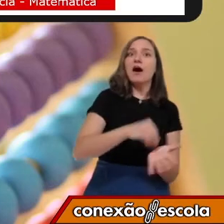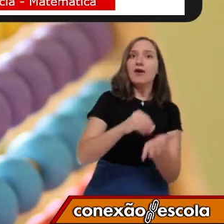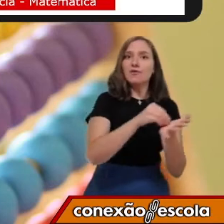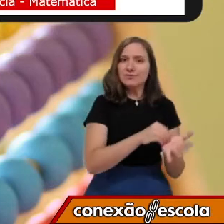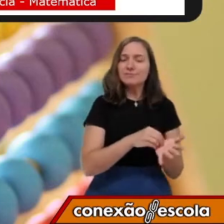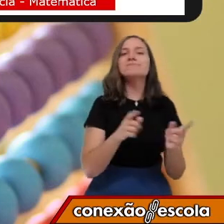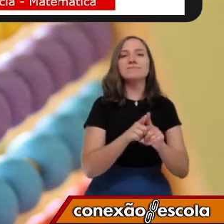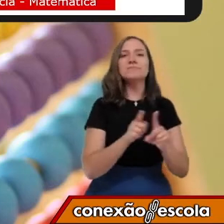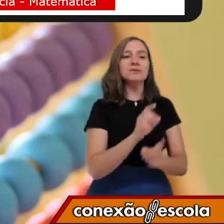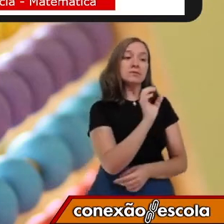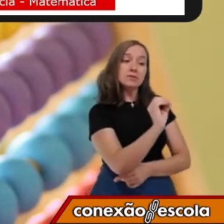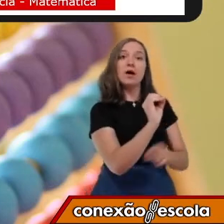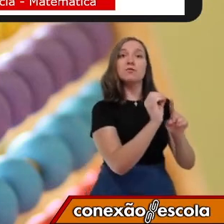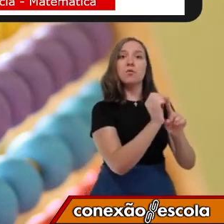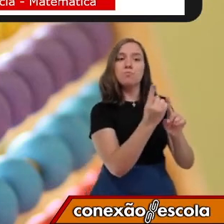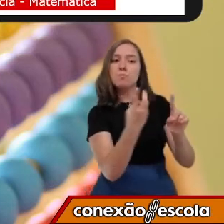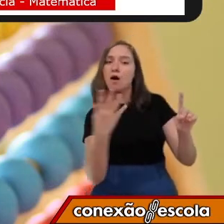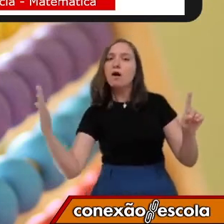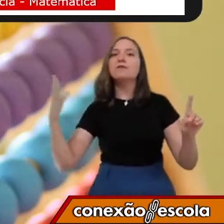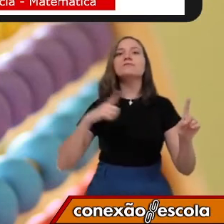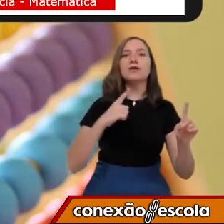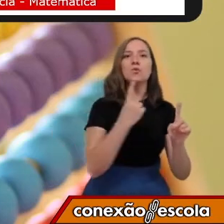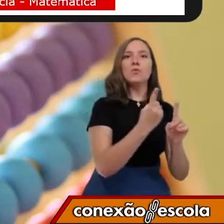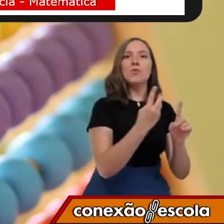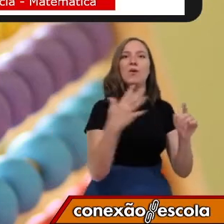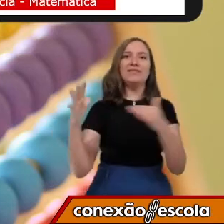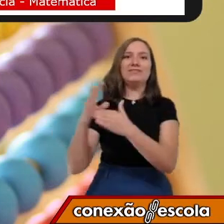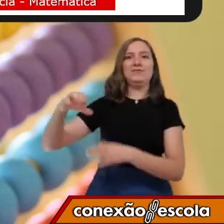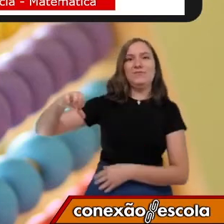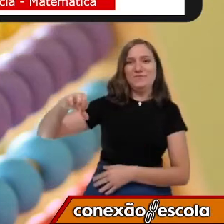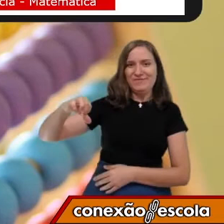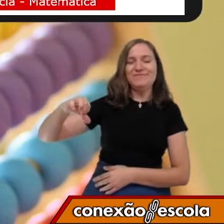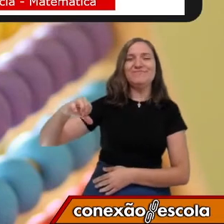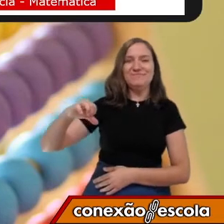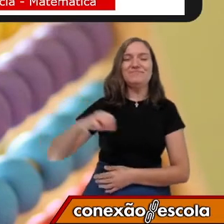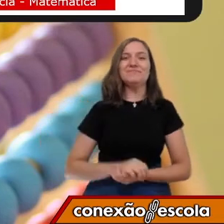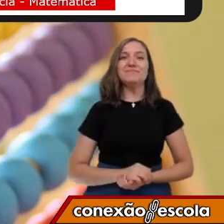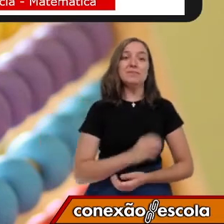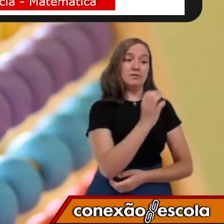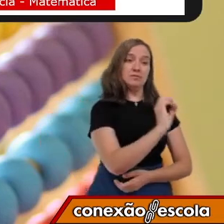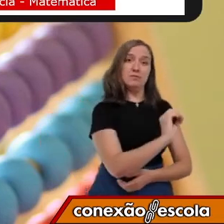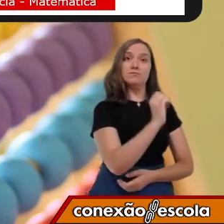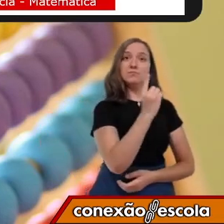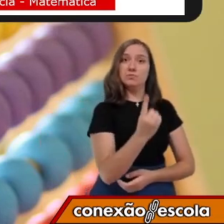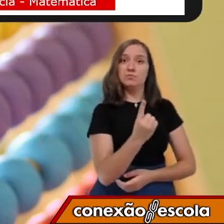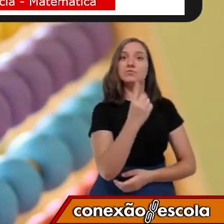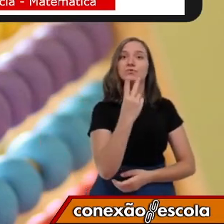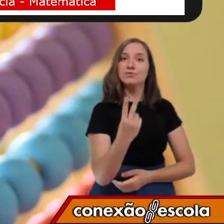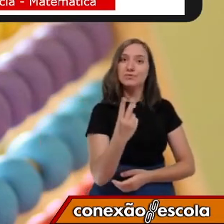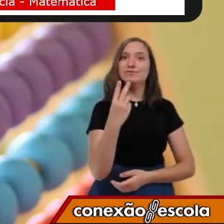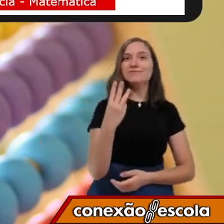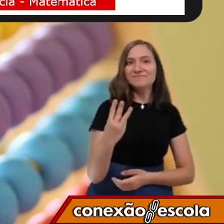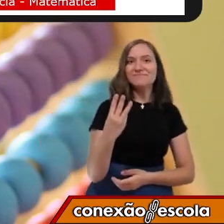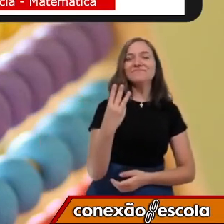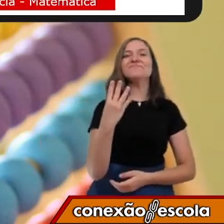zero eu tenho outros 9 símbolos. Com o zero, 10 símbolos. Os símbolos 0, 1,